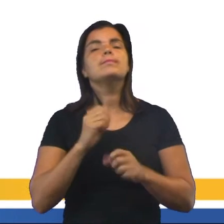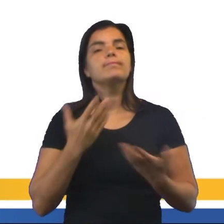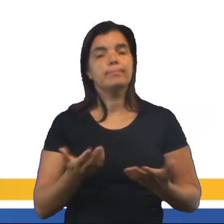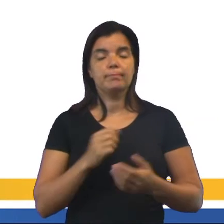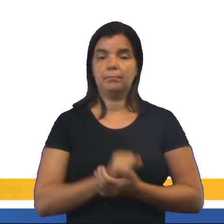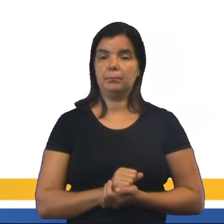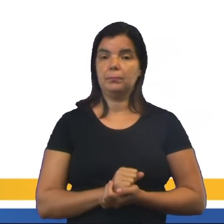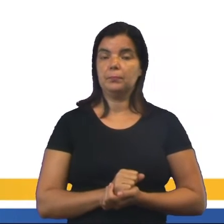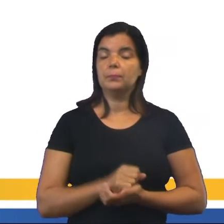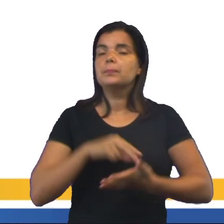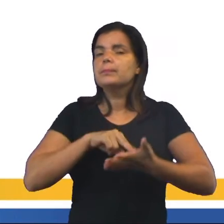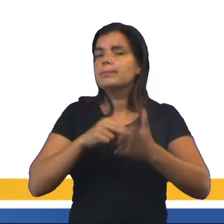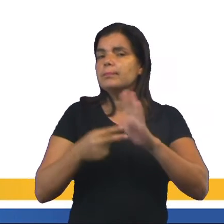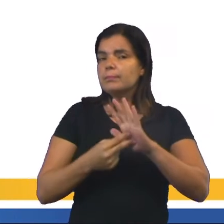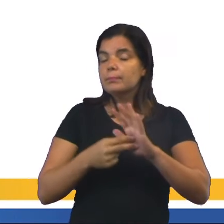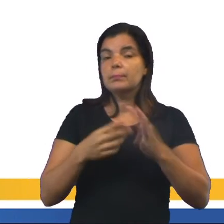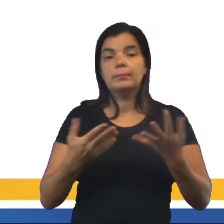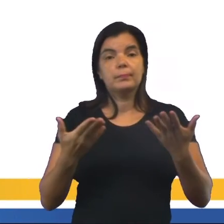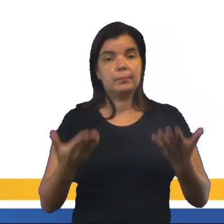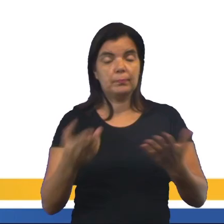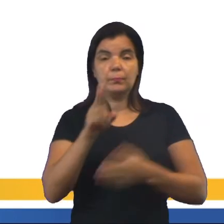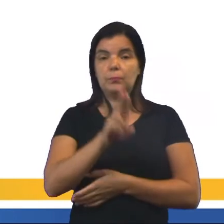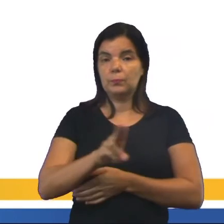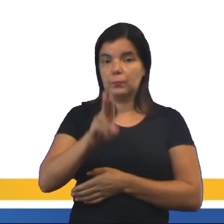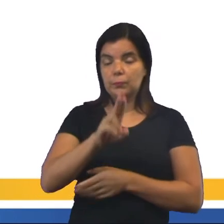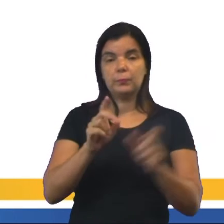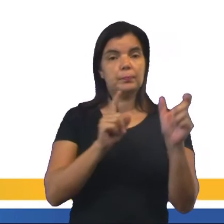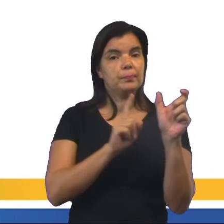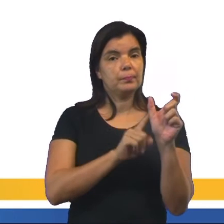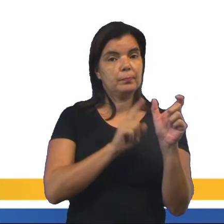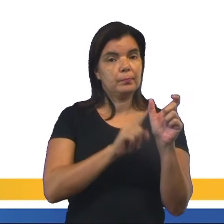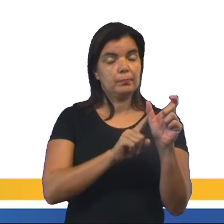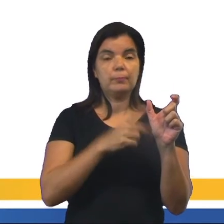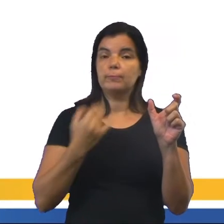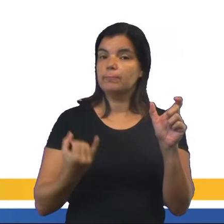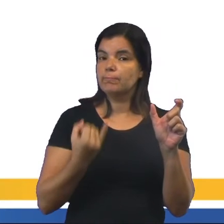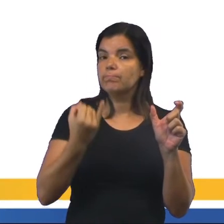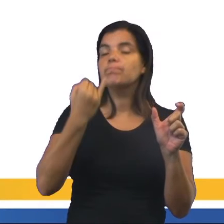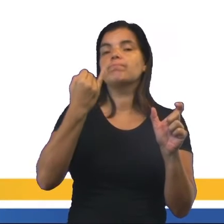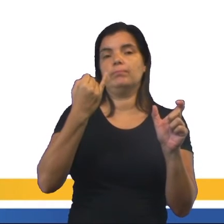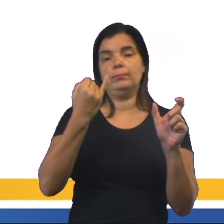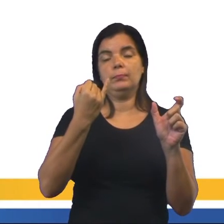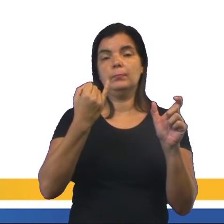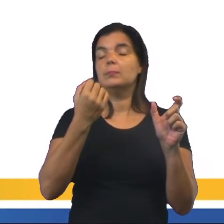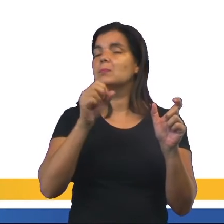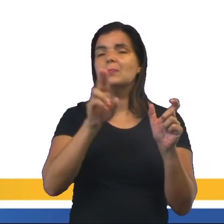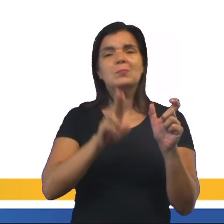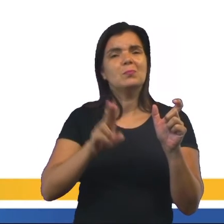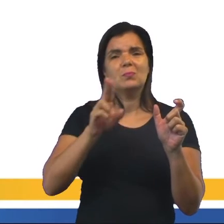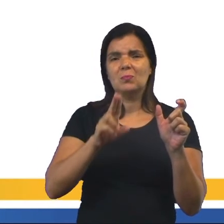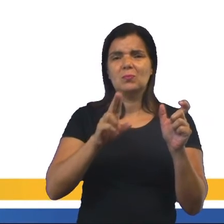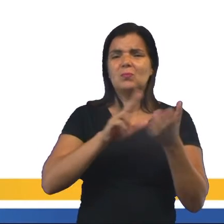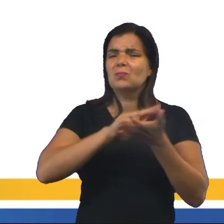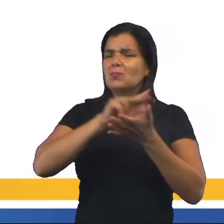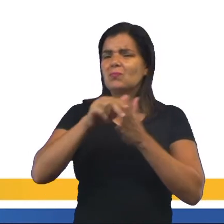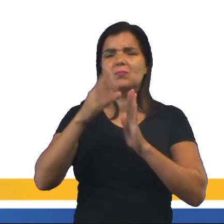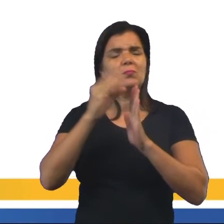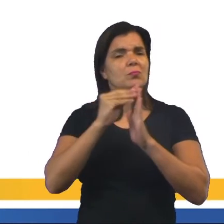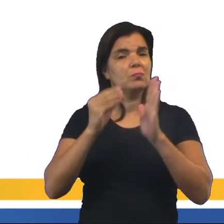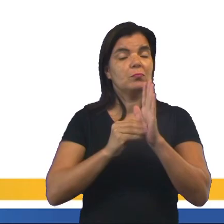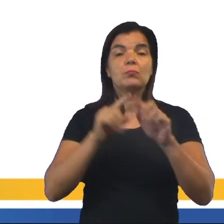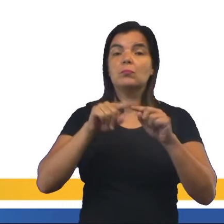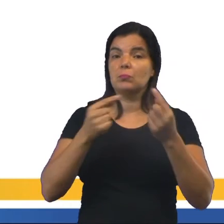ser compacto. Para tanto, utilize palavras-chave. Você não vai, gente, utilizar muito conteúdo. Você